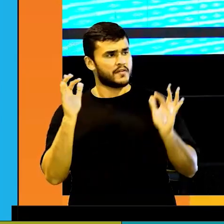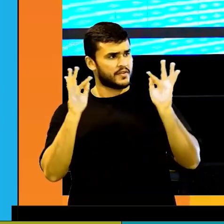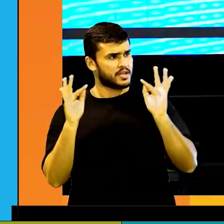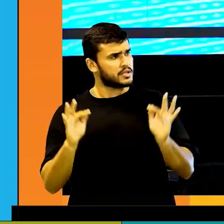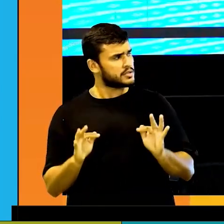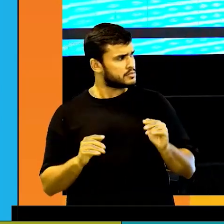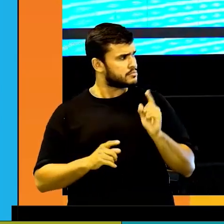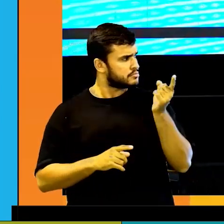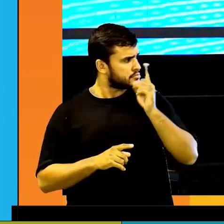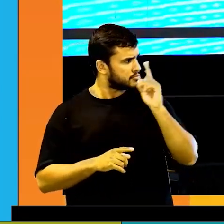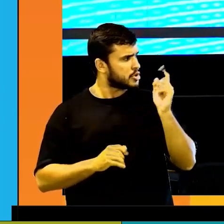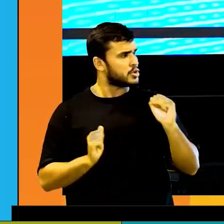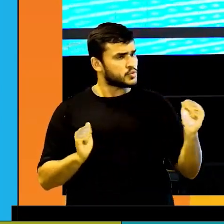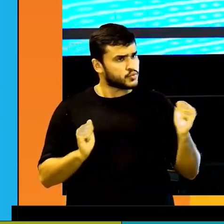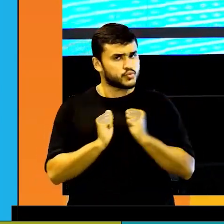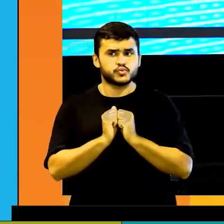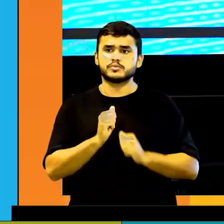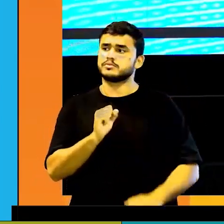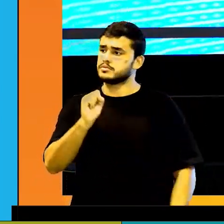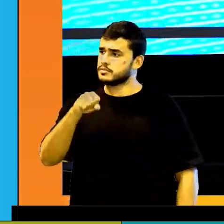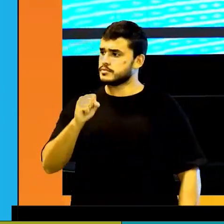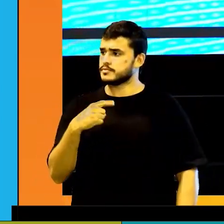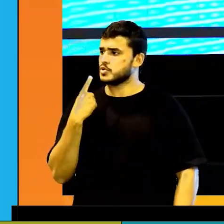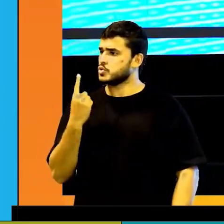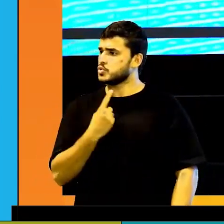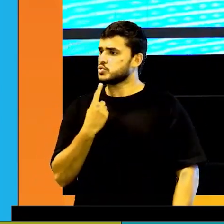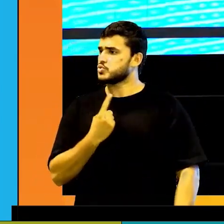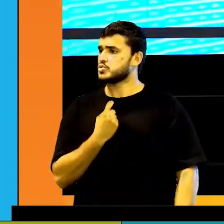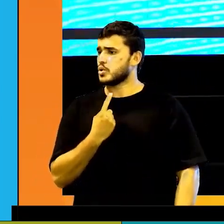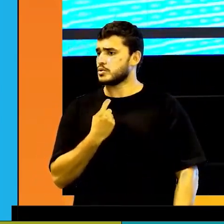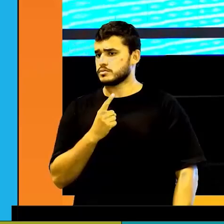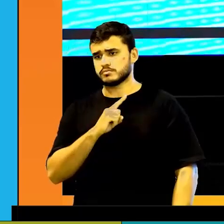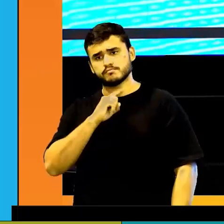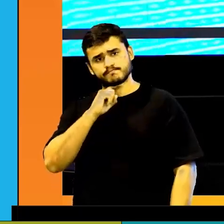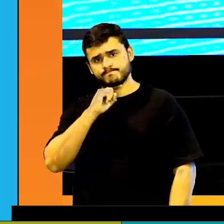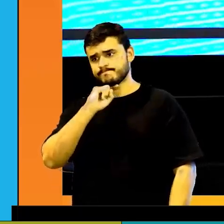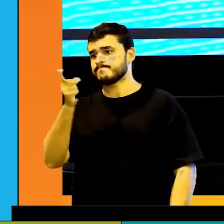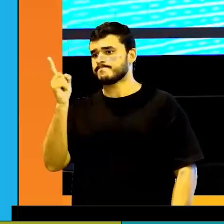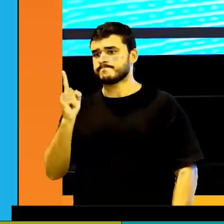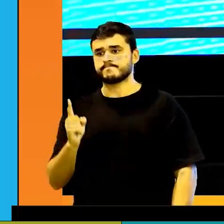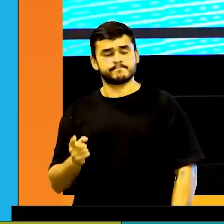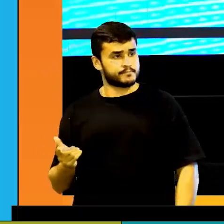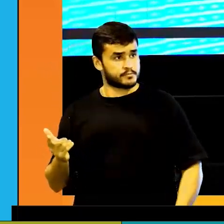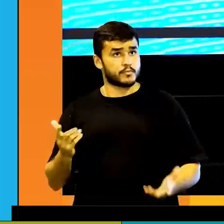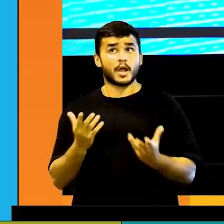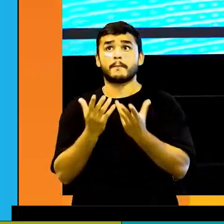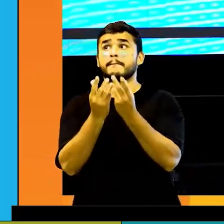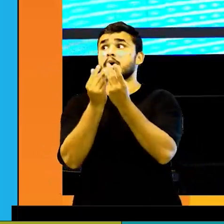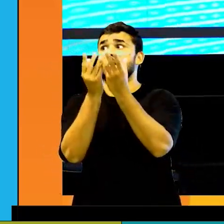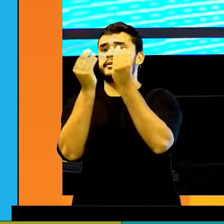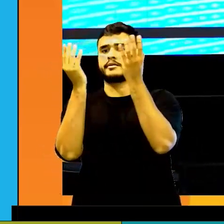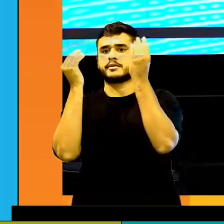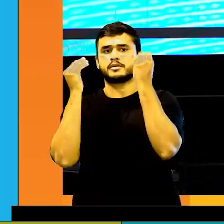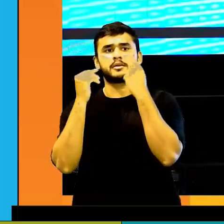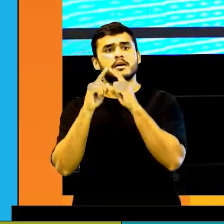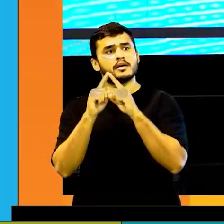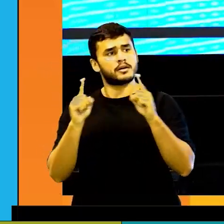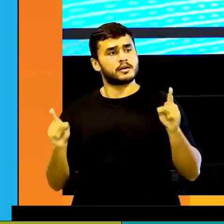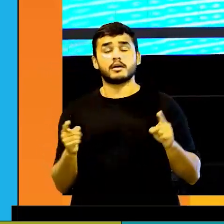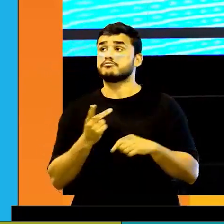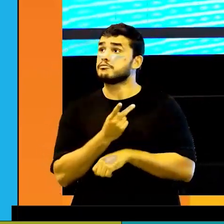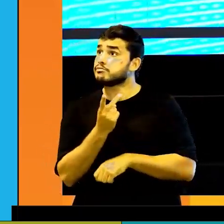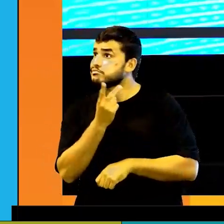Mentira. Que grande mentira. Quem é que é feliz sozinho? Viu? Tem tanta gente nesse mundo. É só ir à luta. É